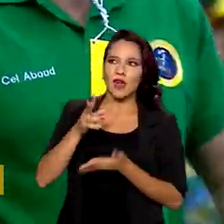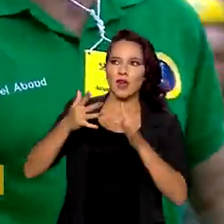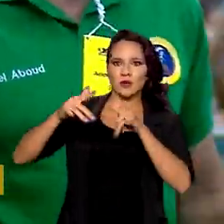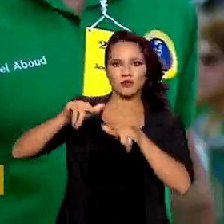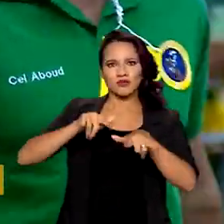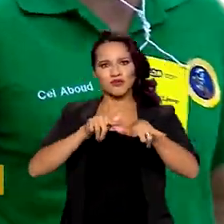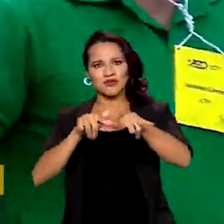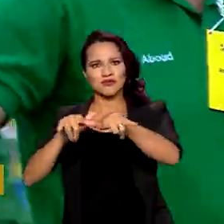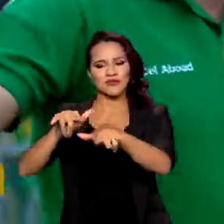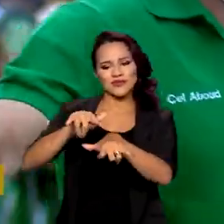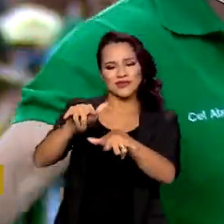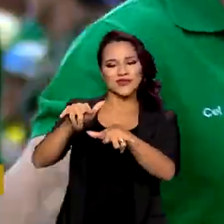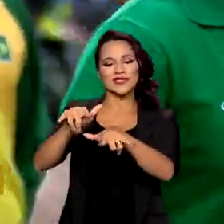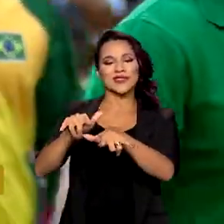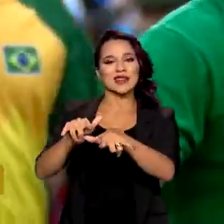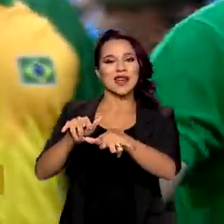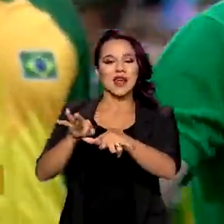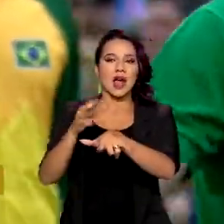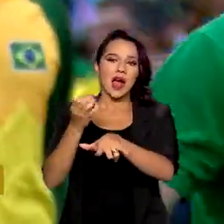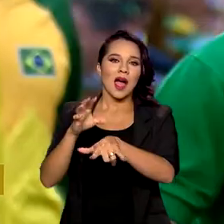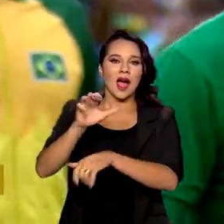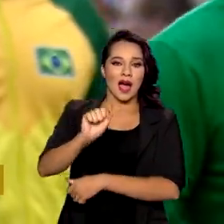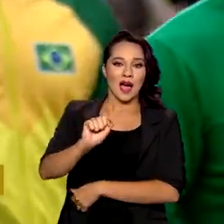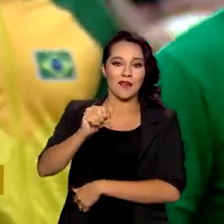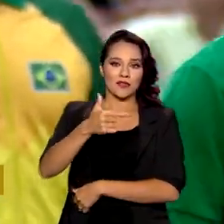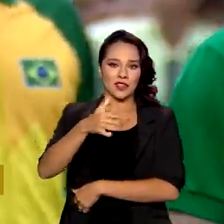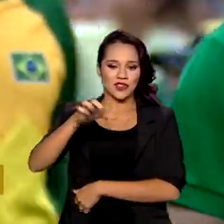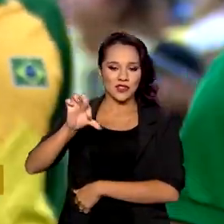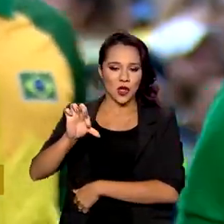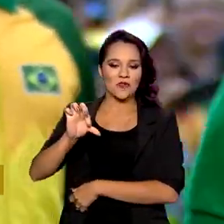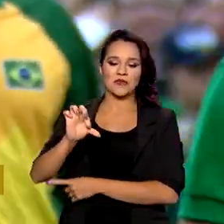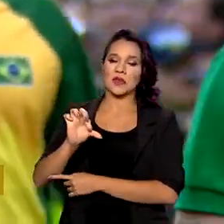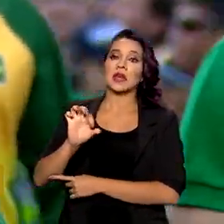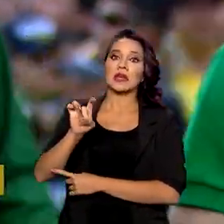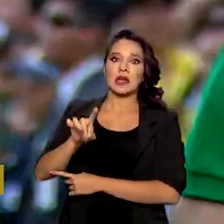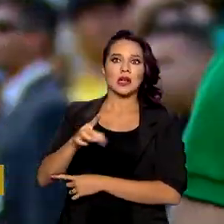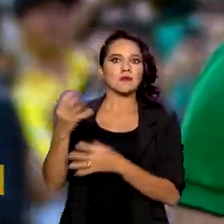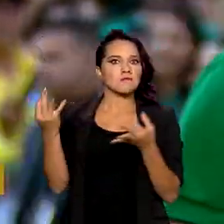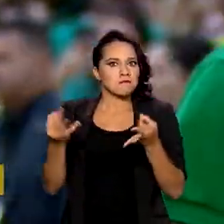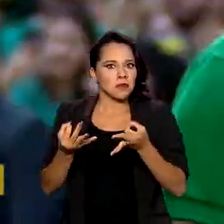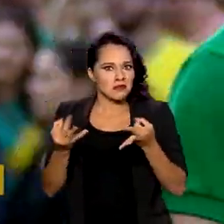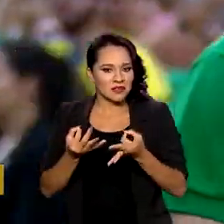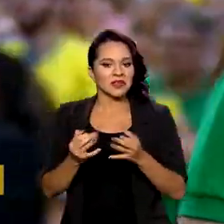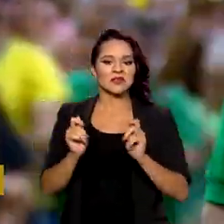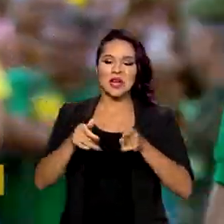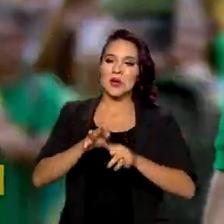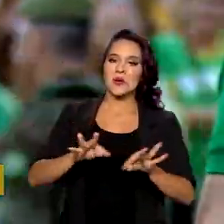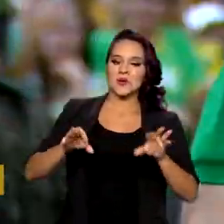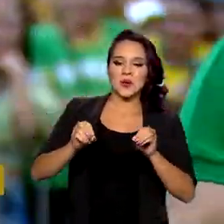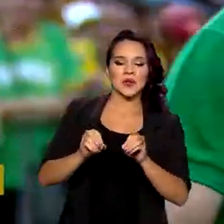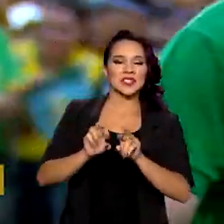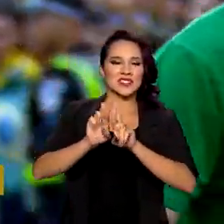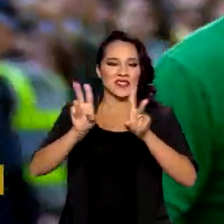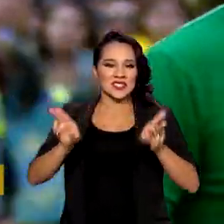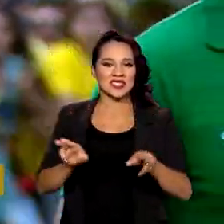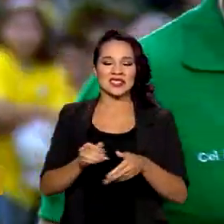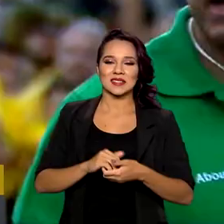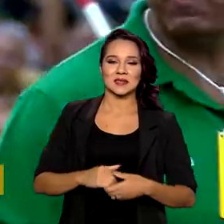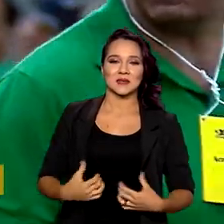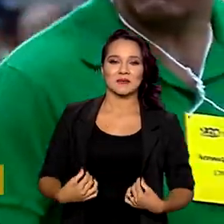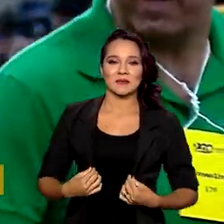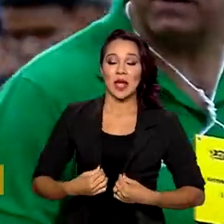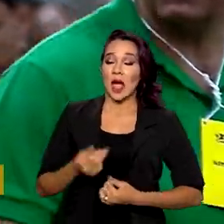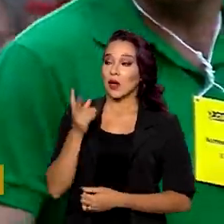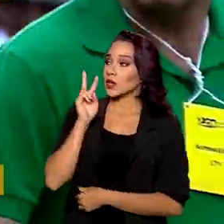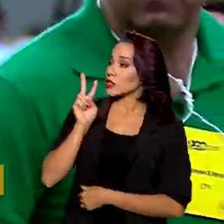jato, né? Mas a aeronave A-29 cumpre bem demais essa função, né, com toda a versatilidade da aeronave que ela proporciona. A